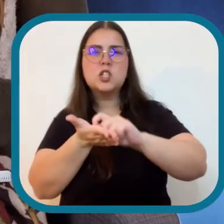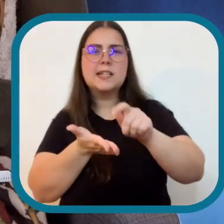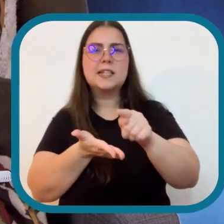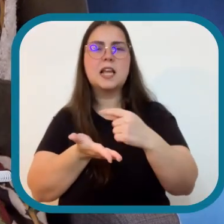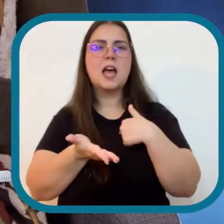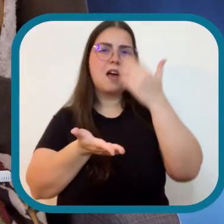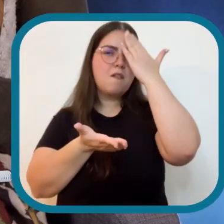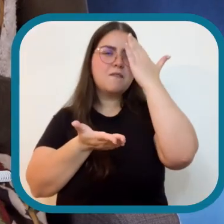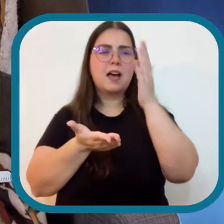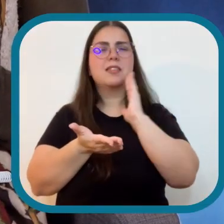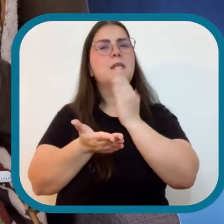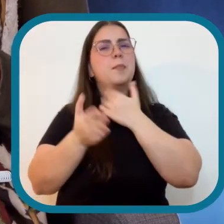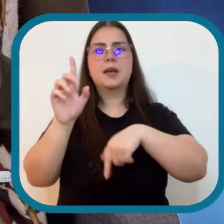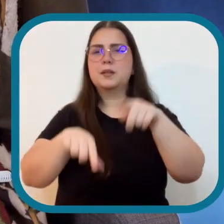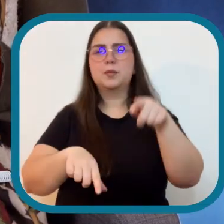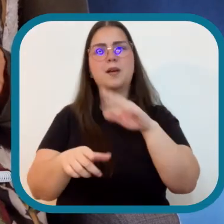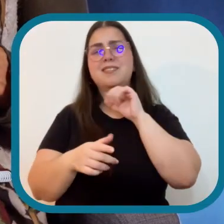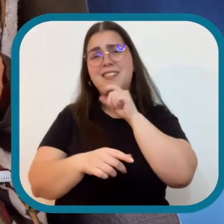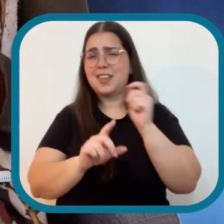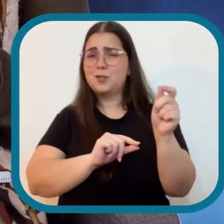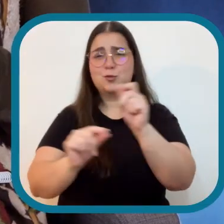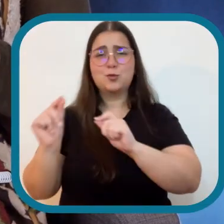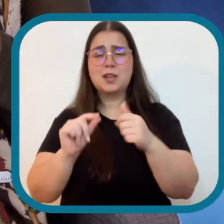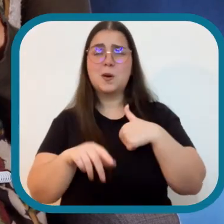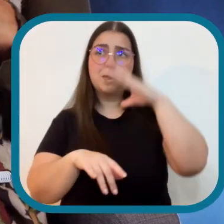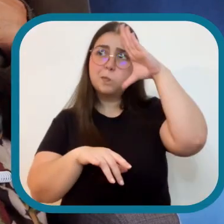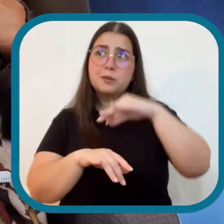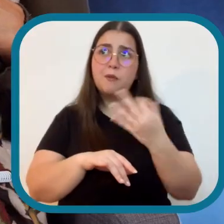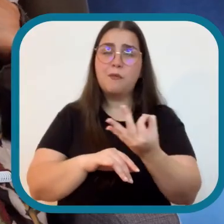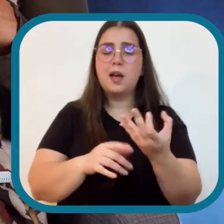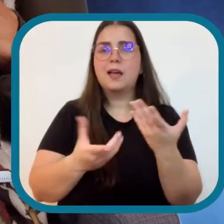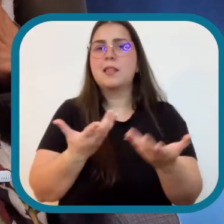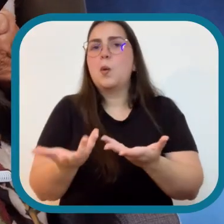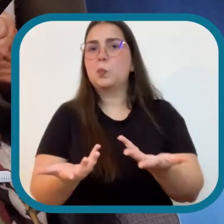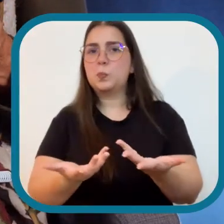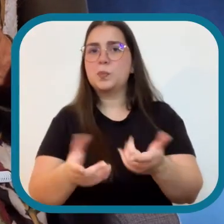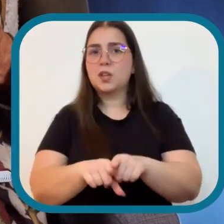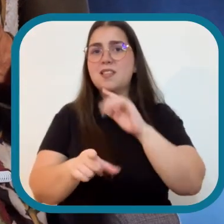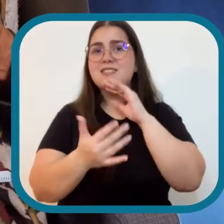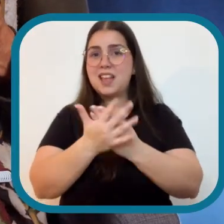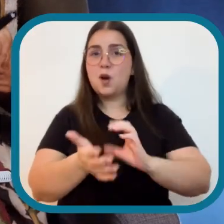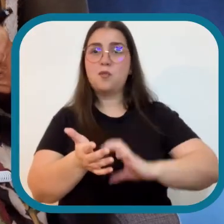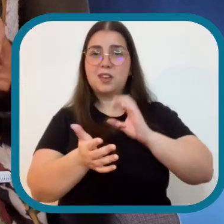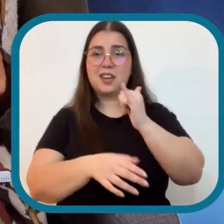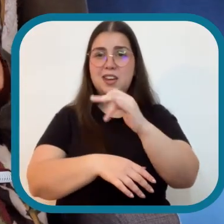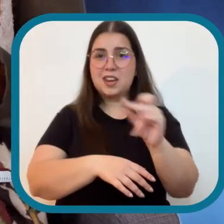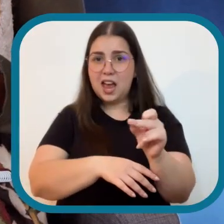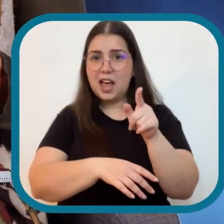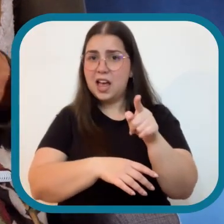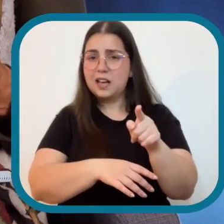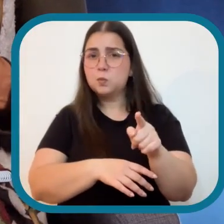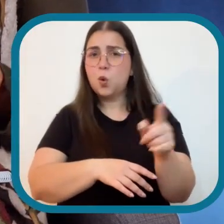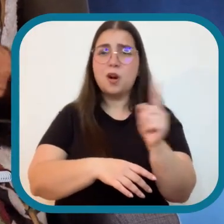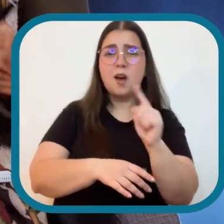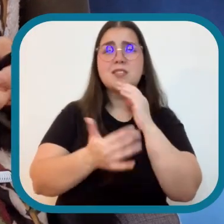extremamente subjetiva e discutível e, portanto, eu não sei até que ponto se poderá confiar na inteligência artificial para melhorar